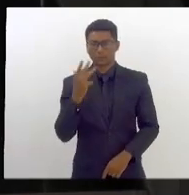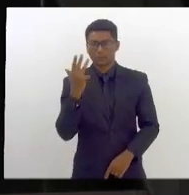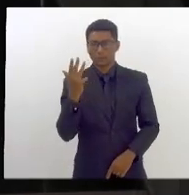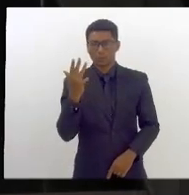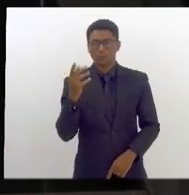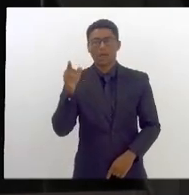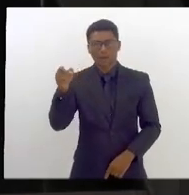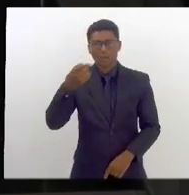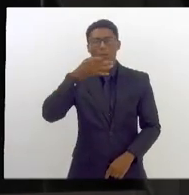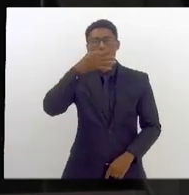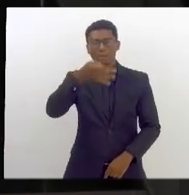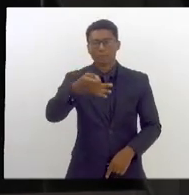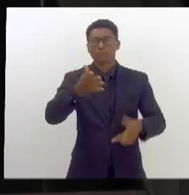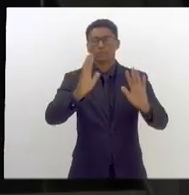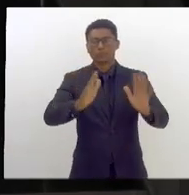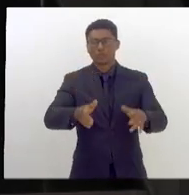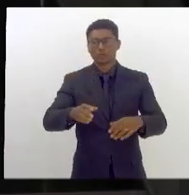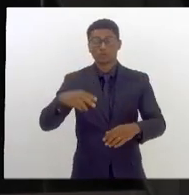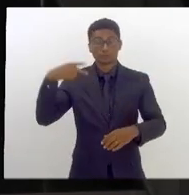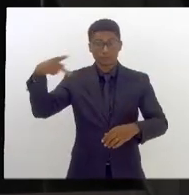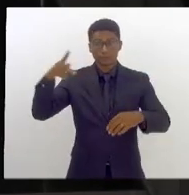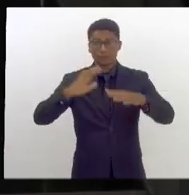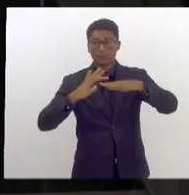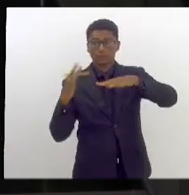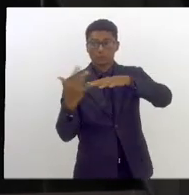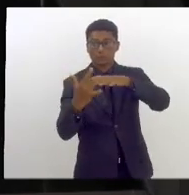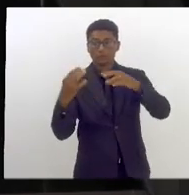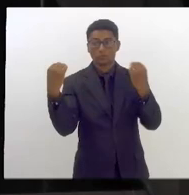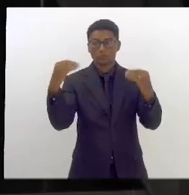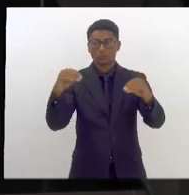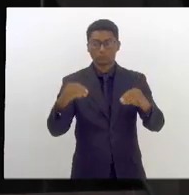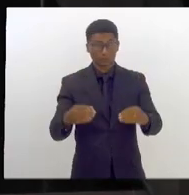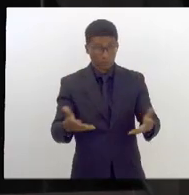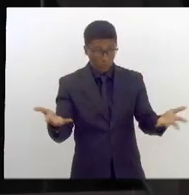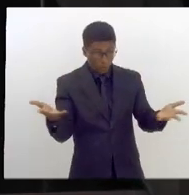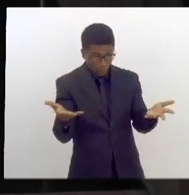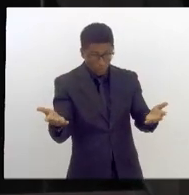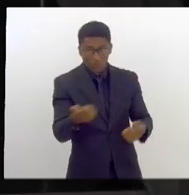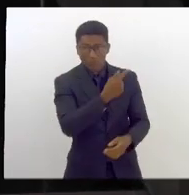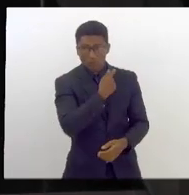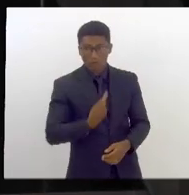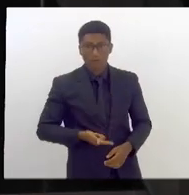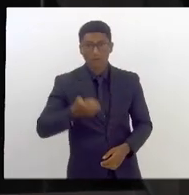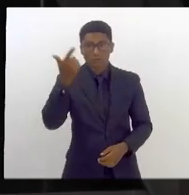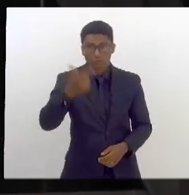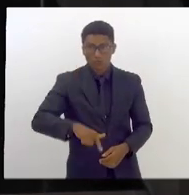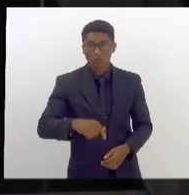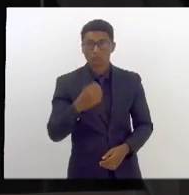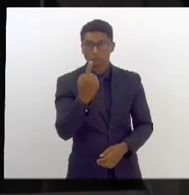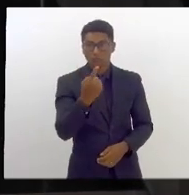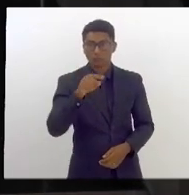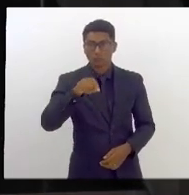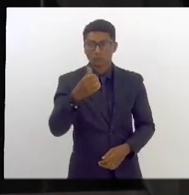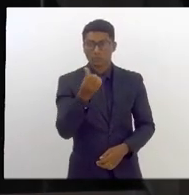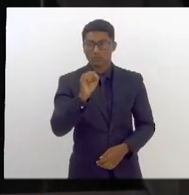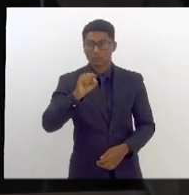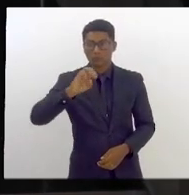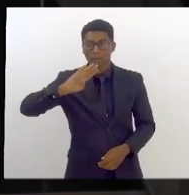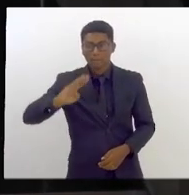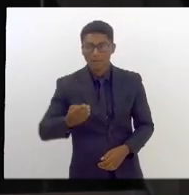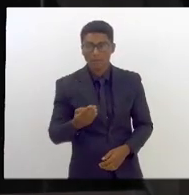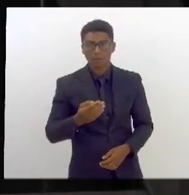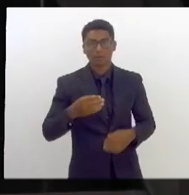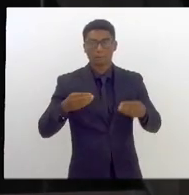que disse em suas redes sociais o governo atual fez mais um corte de um ponto 68 bilhão no orçamento do MEC